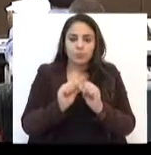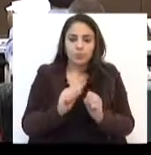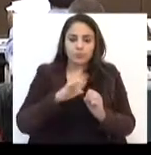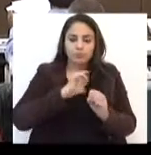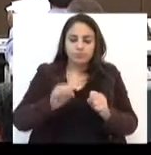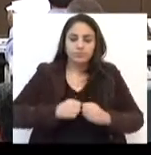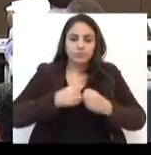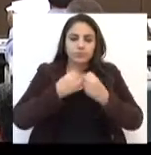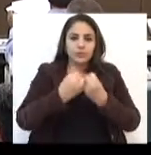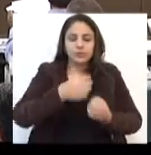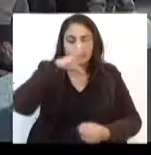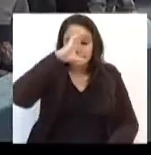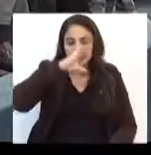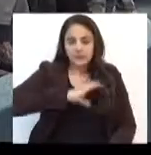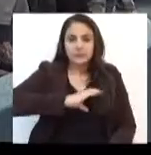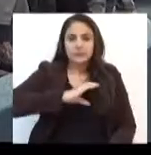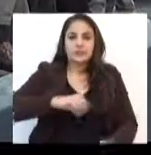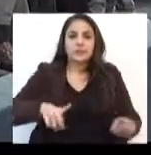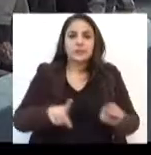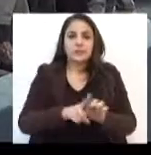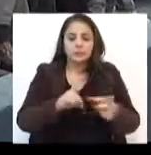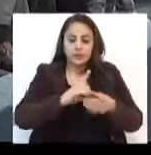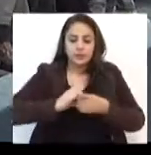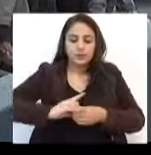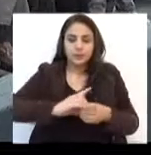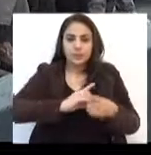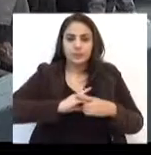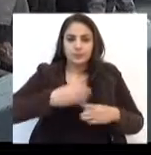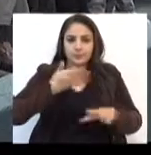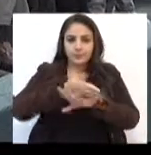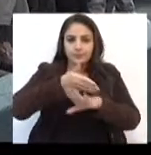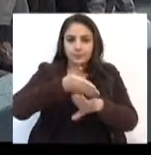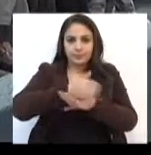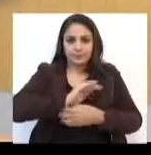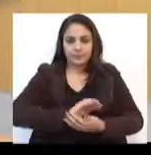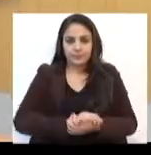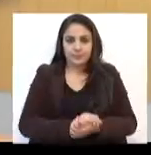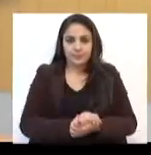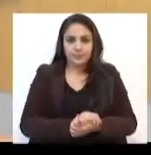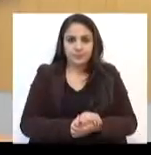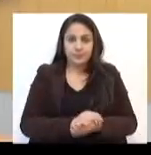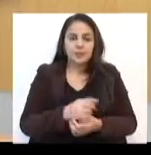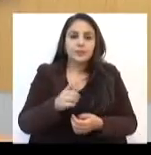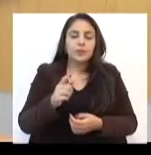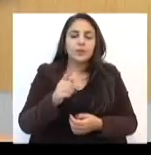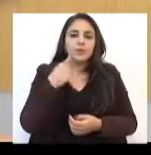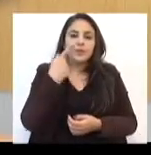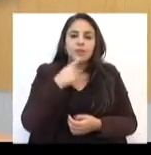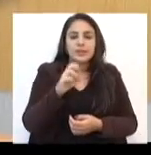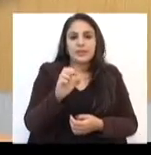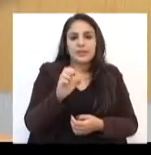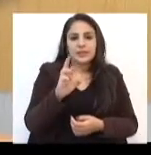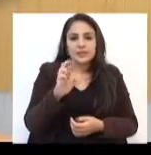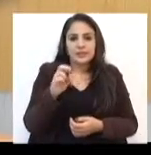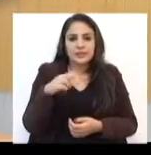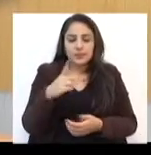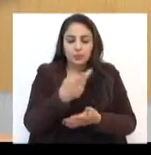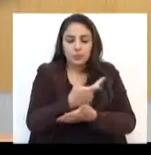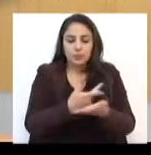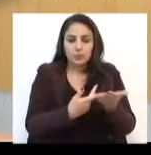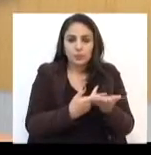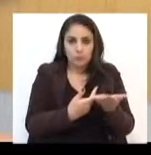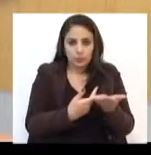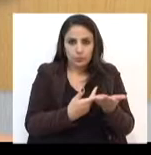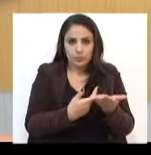fortalecer a cidadania e a democracia participativa. E o vereador Hernani Leimer protocolou um